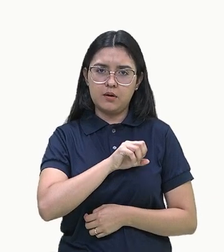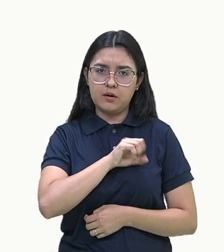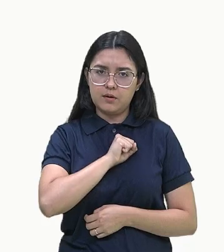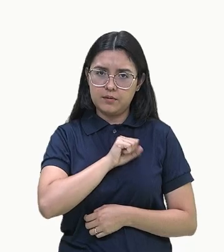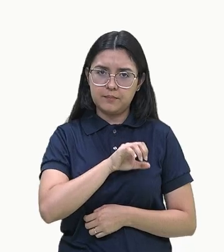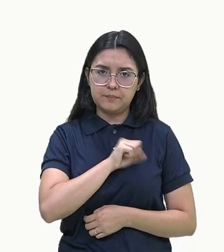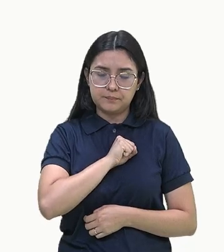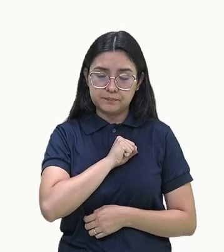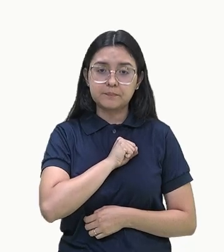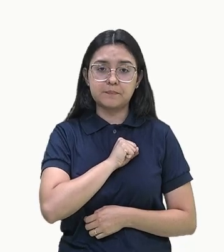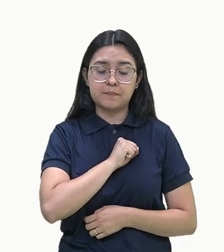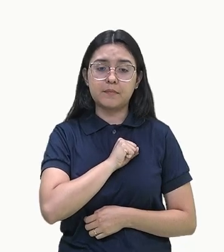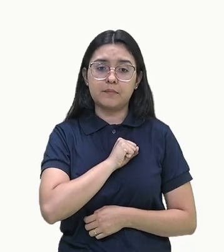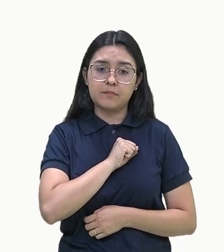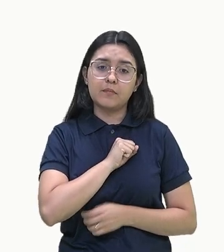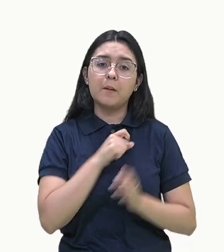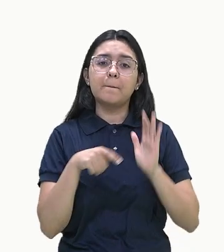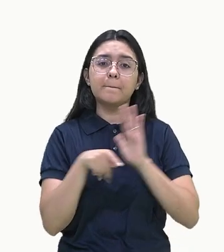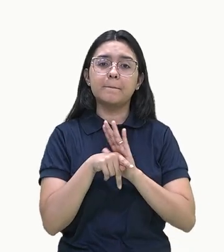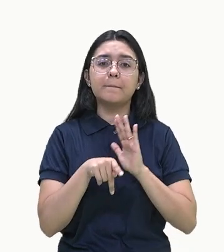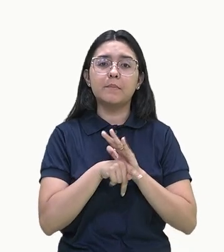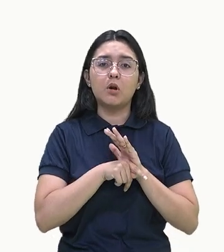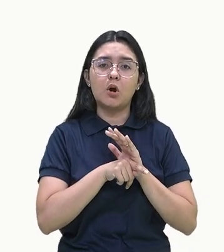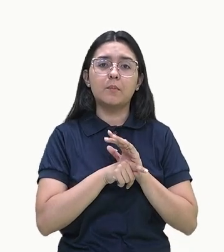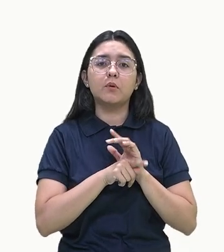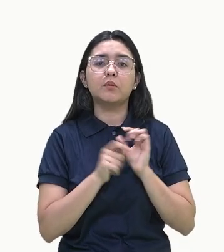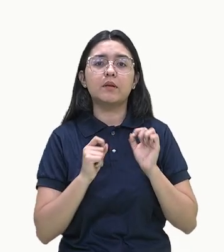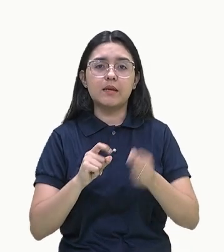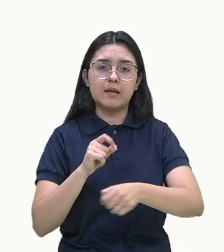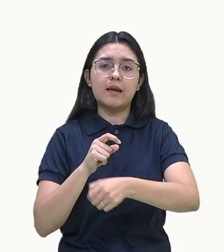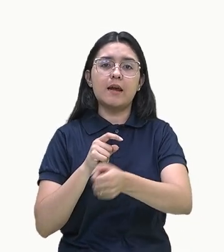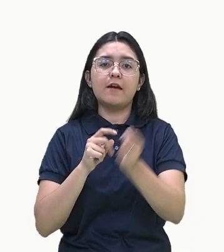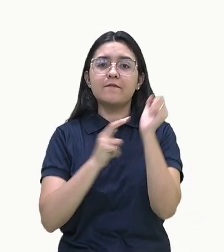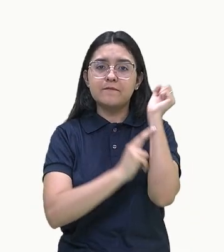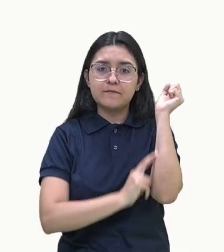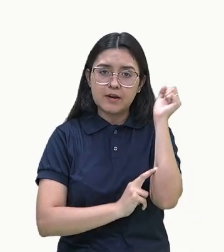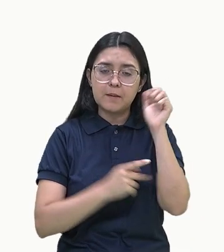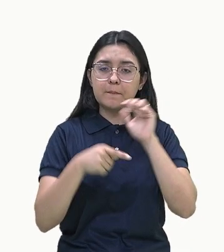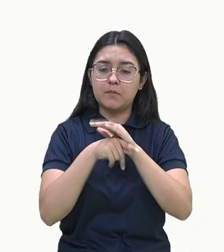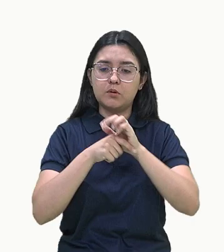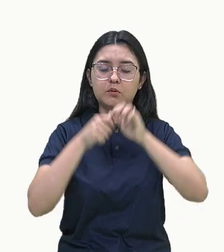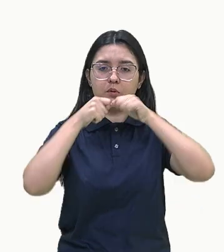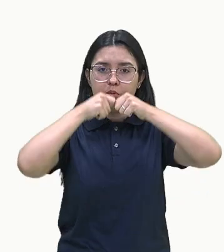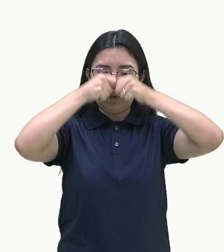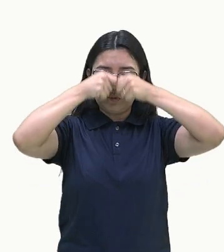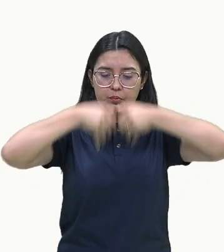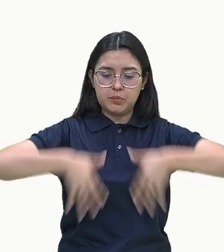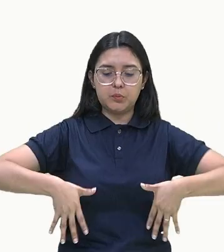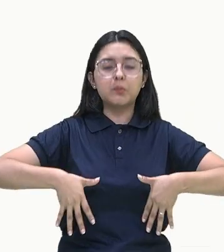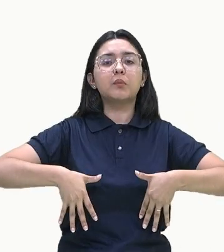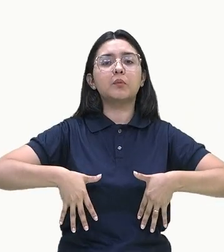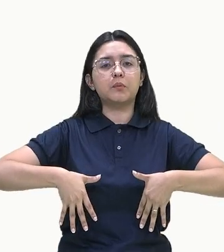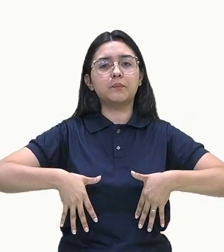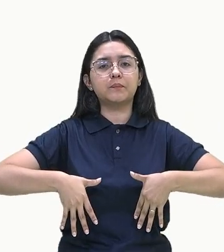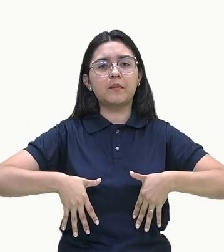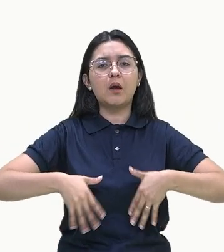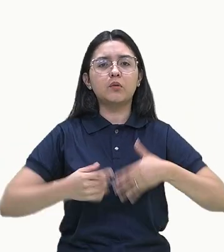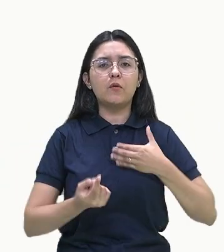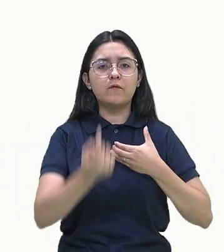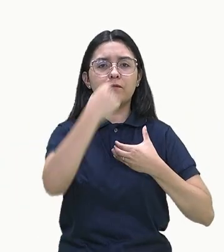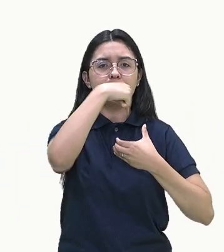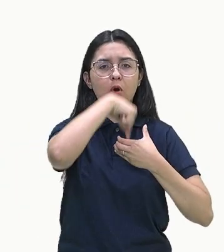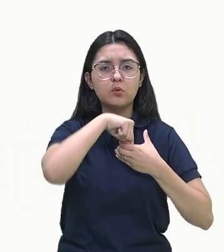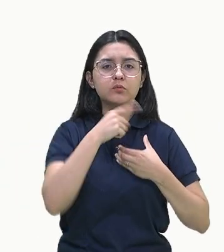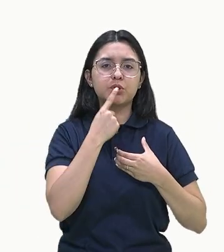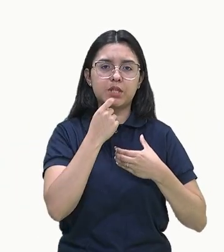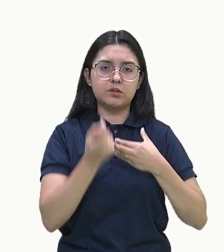coração, pelas artérias para todas as partes do corpo. E quando o sangue está retornando, quando